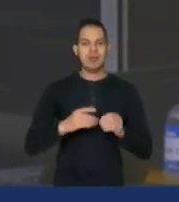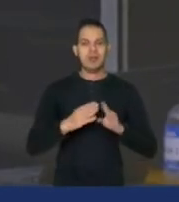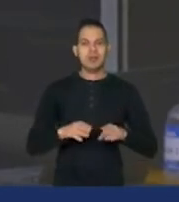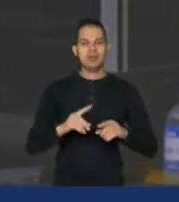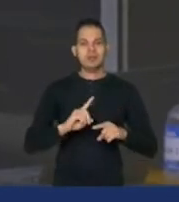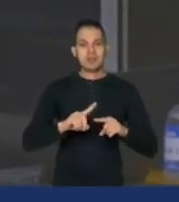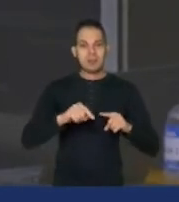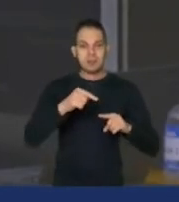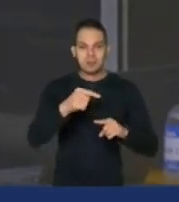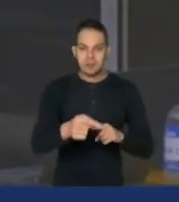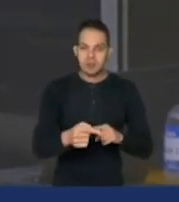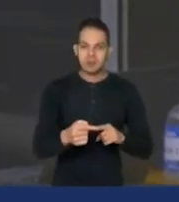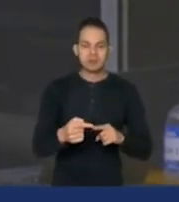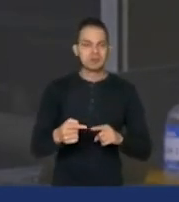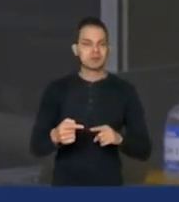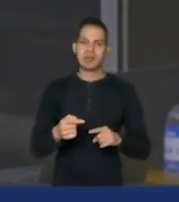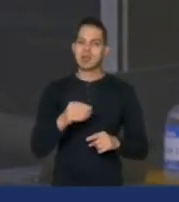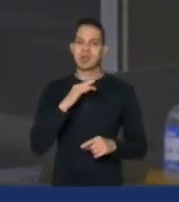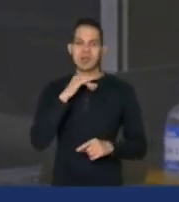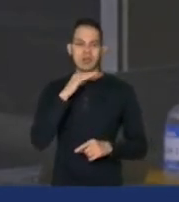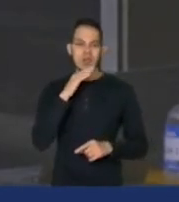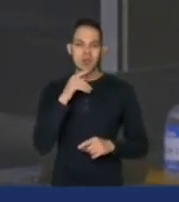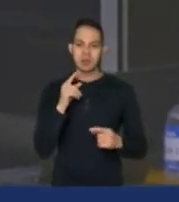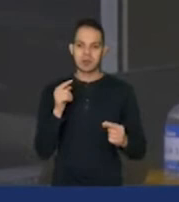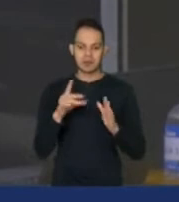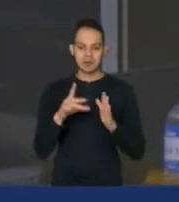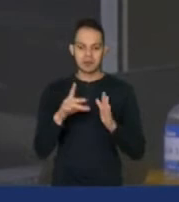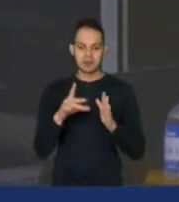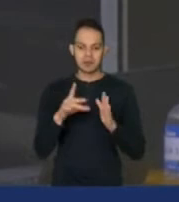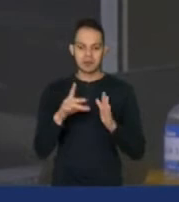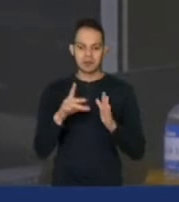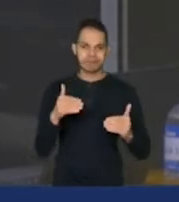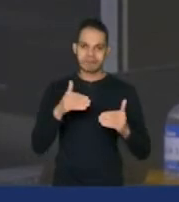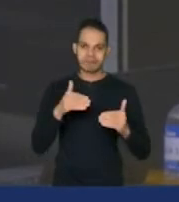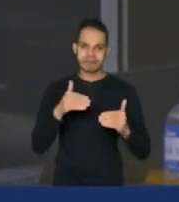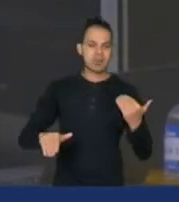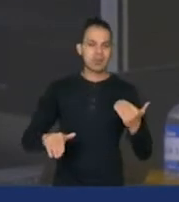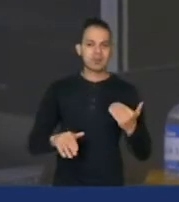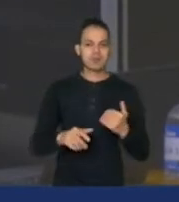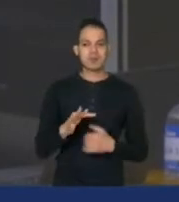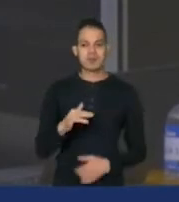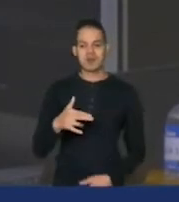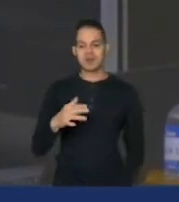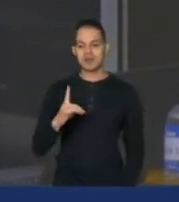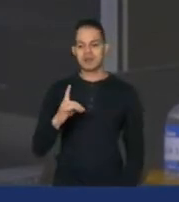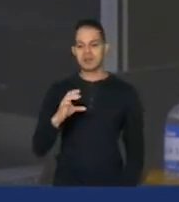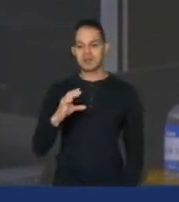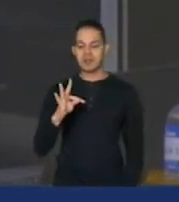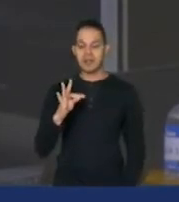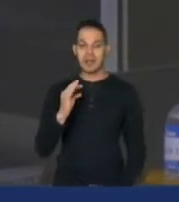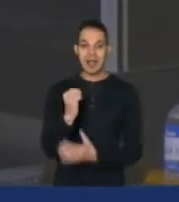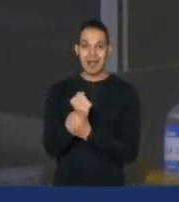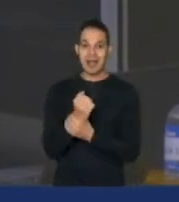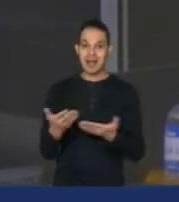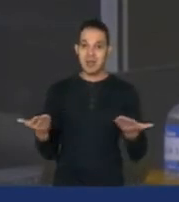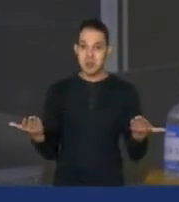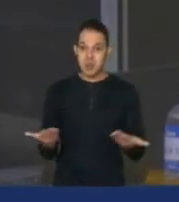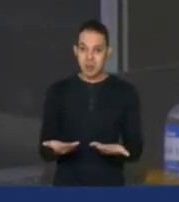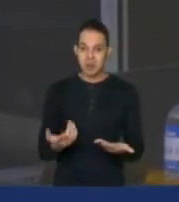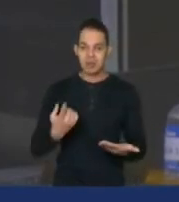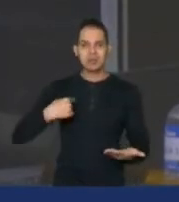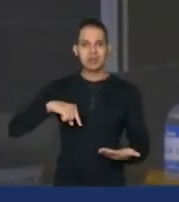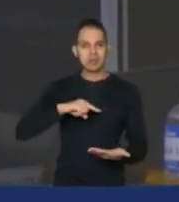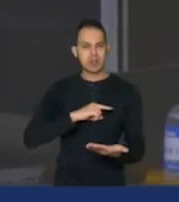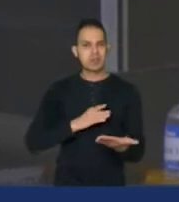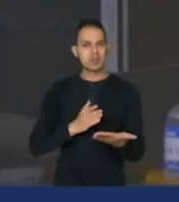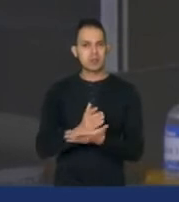não atende à finalidade do destaque. A finalidade do destaque é garantir o recurso no FNDCT agora. E, inclusive, nós aprovamos com a maioria